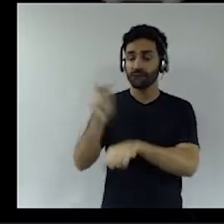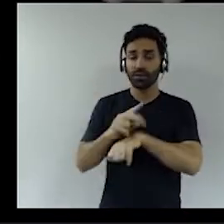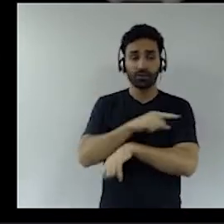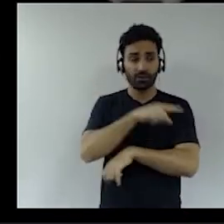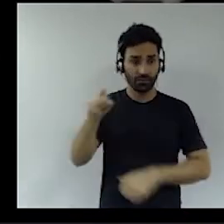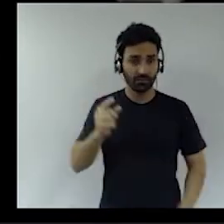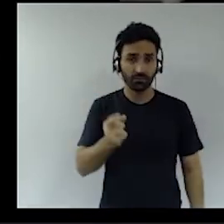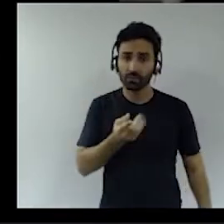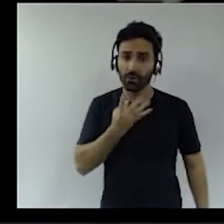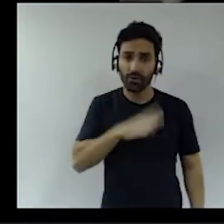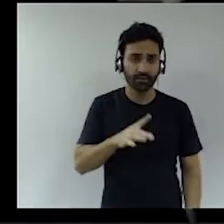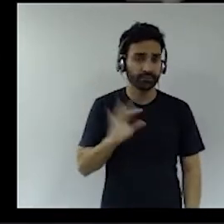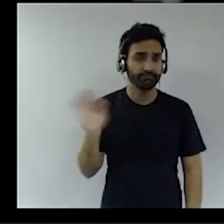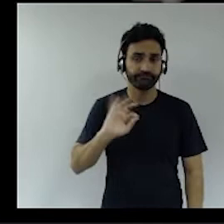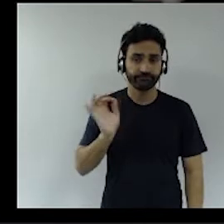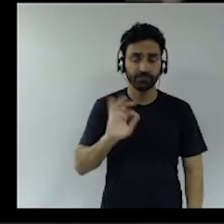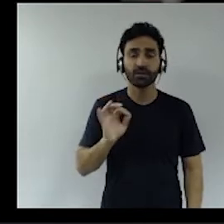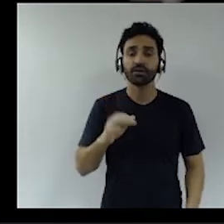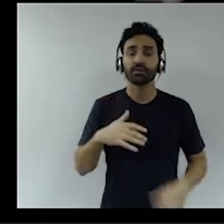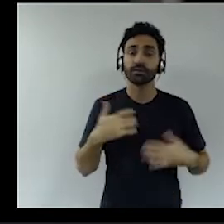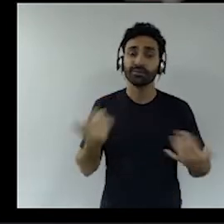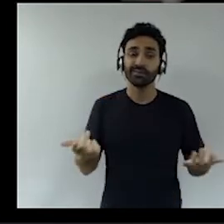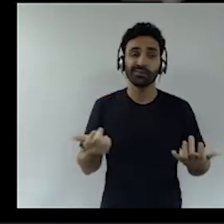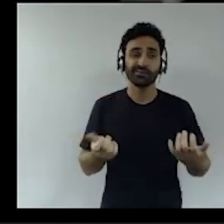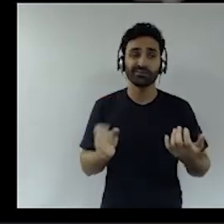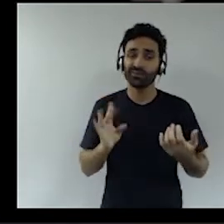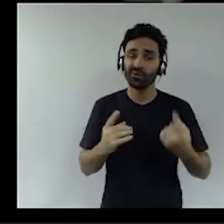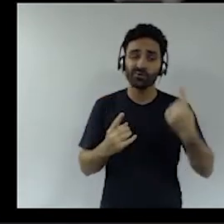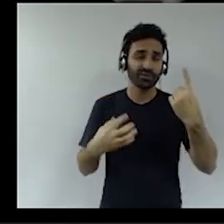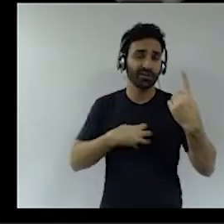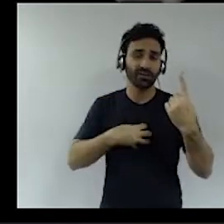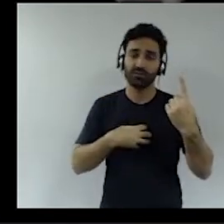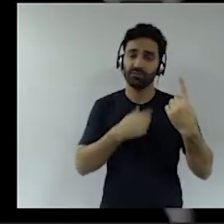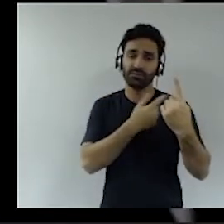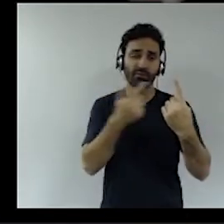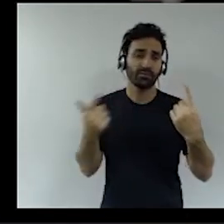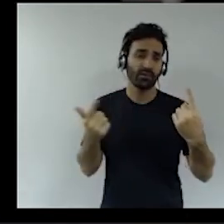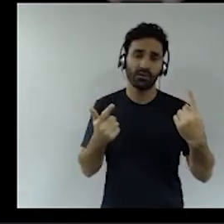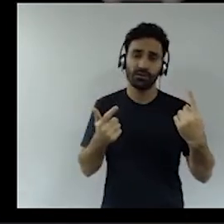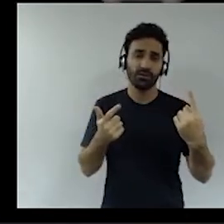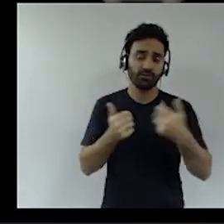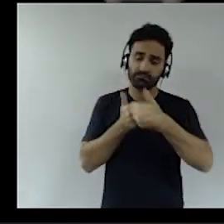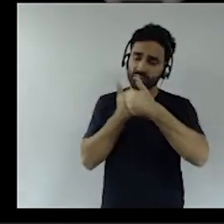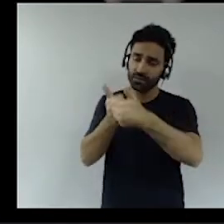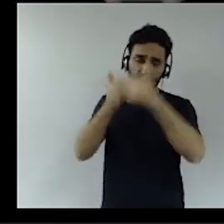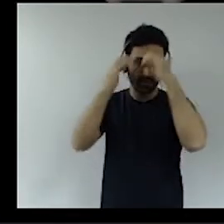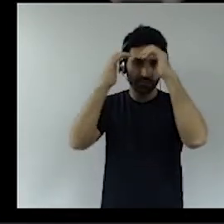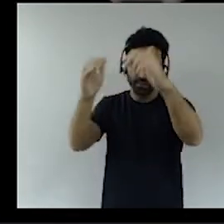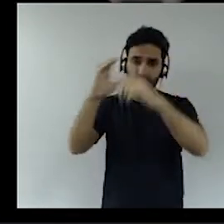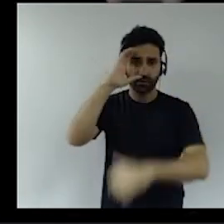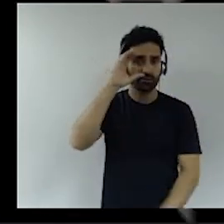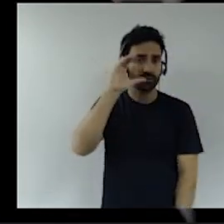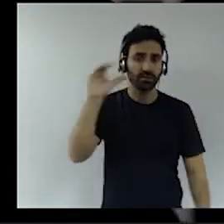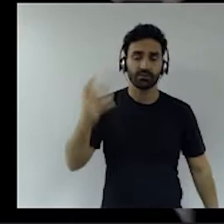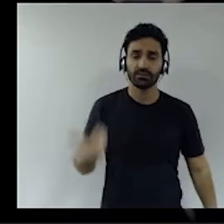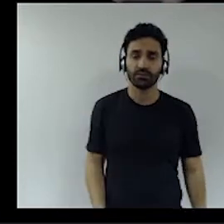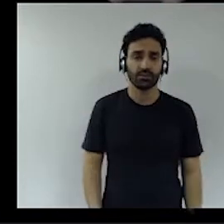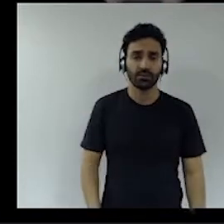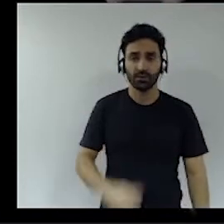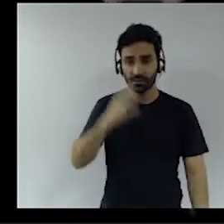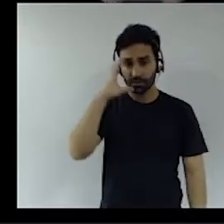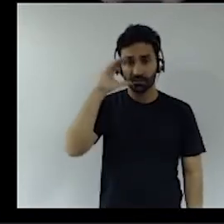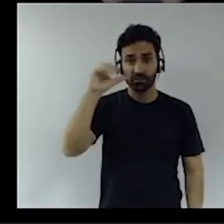desconhecido, só nos resta uma possibilidade, nós não temos uma alternativa, é seguir o que a ciência recomenda. A ciência